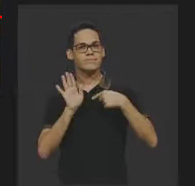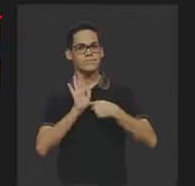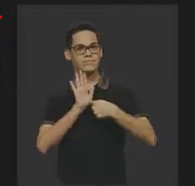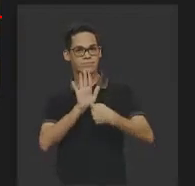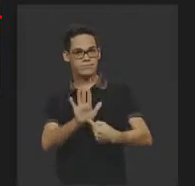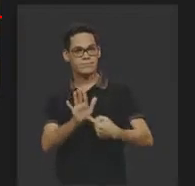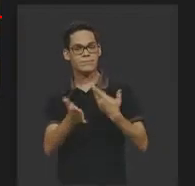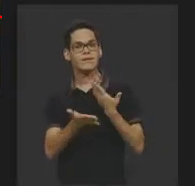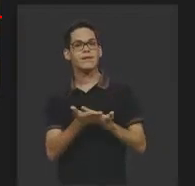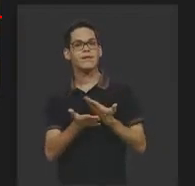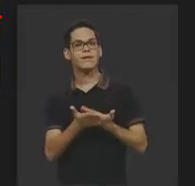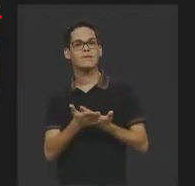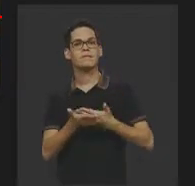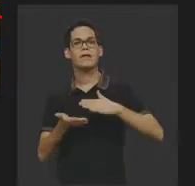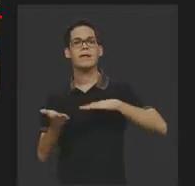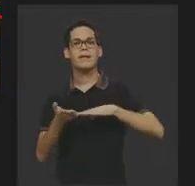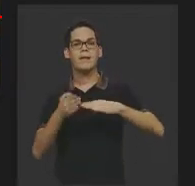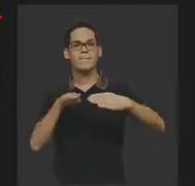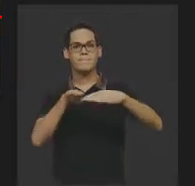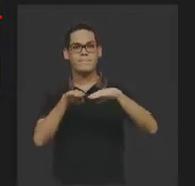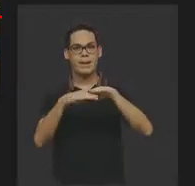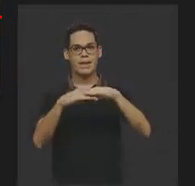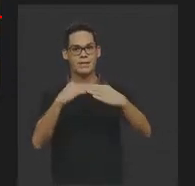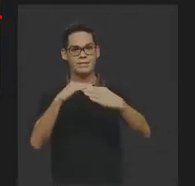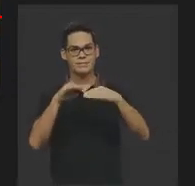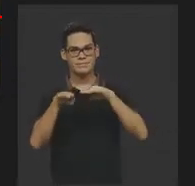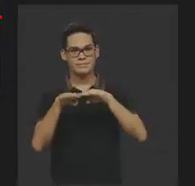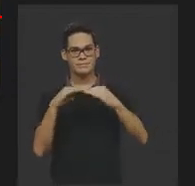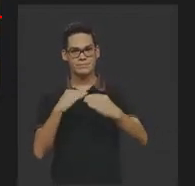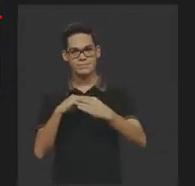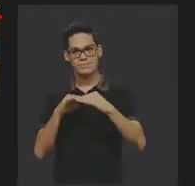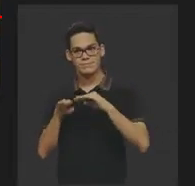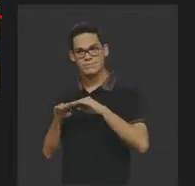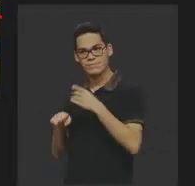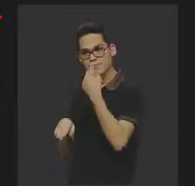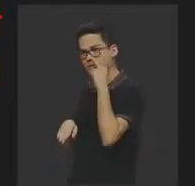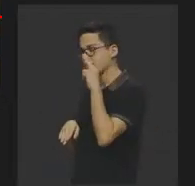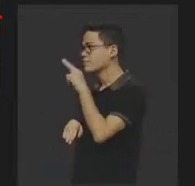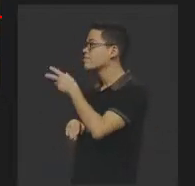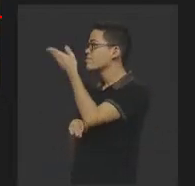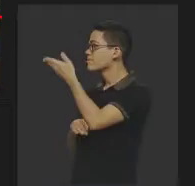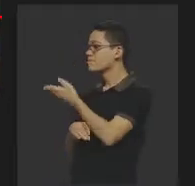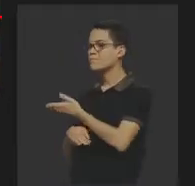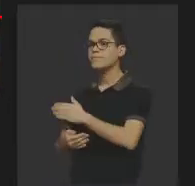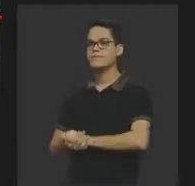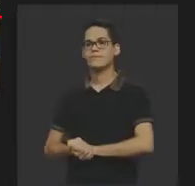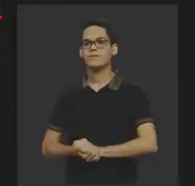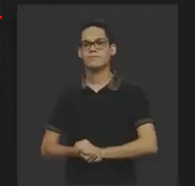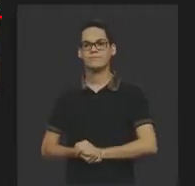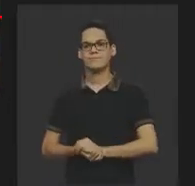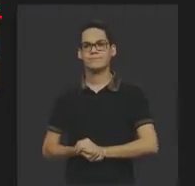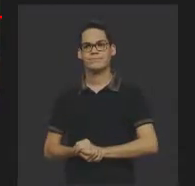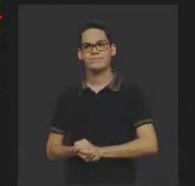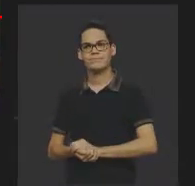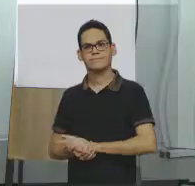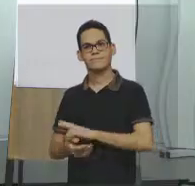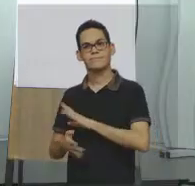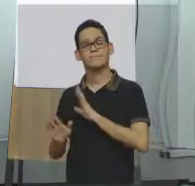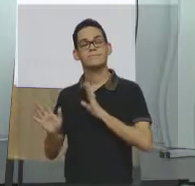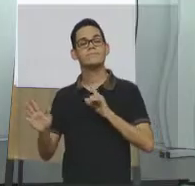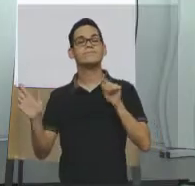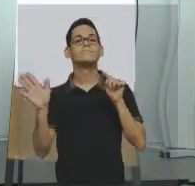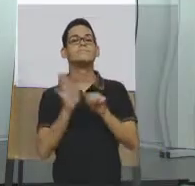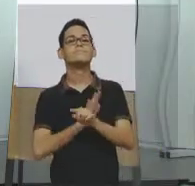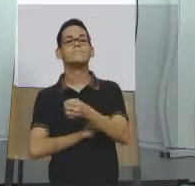foi na primeira aula sobre placas tectônicas. É uma olhada rapidinha, daqui a pouco vamos analisá-lo com calma. E vamos à primeira